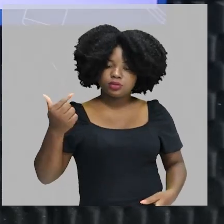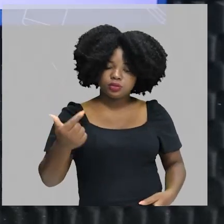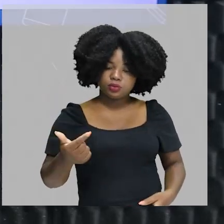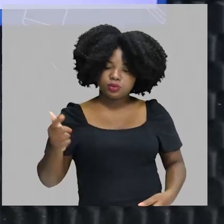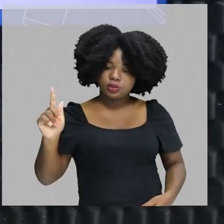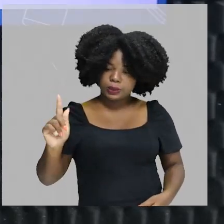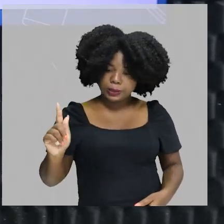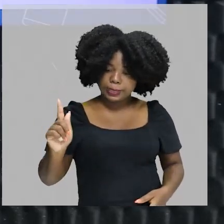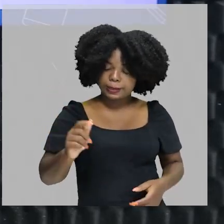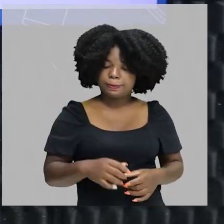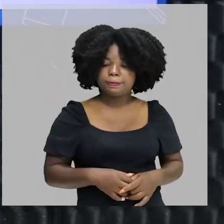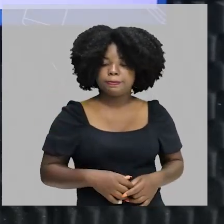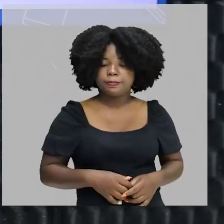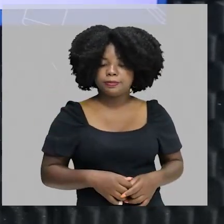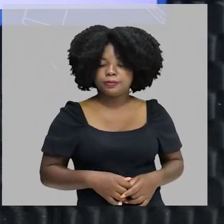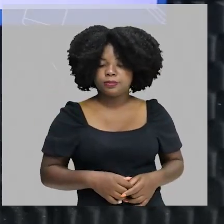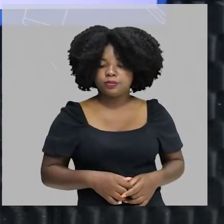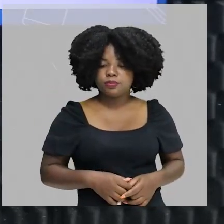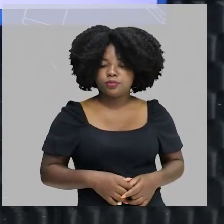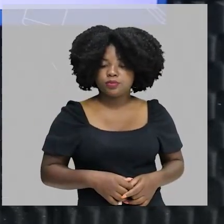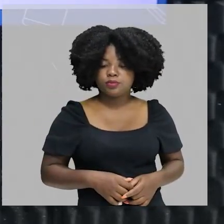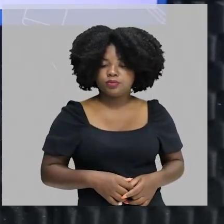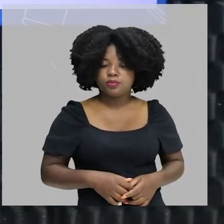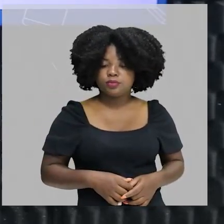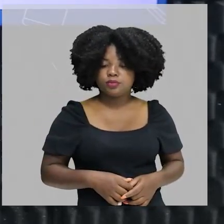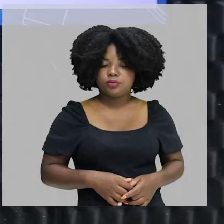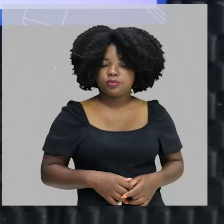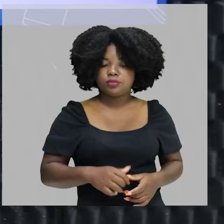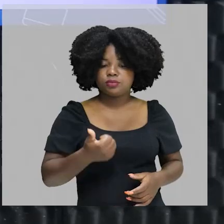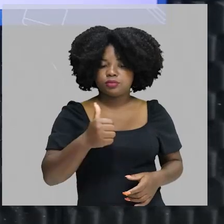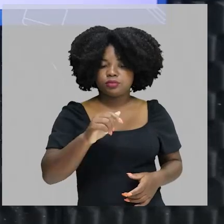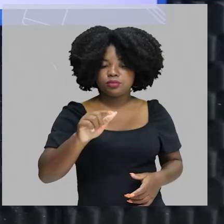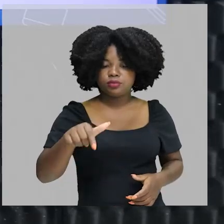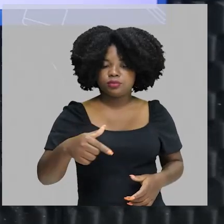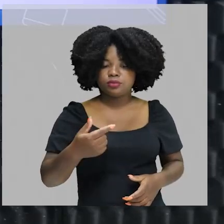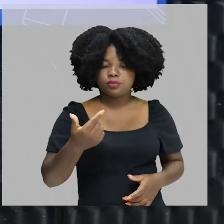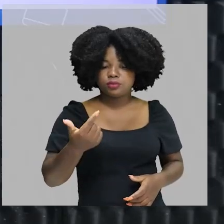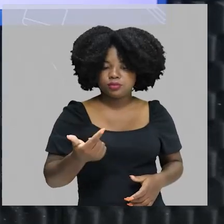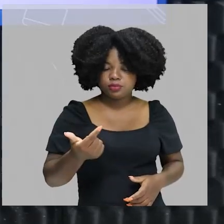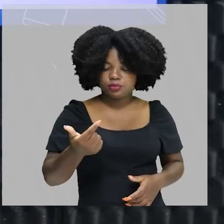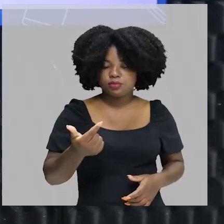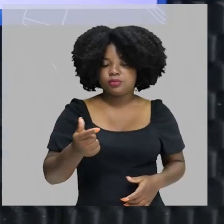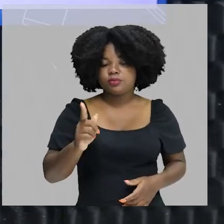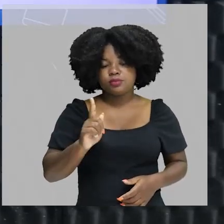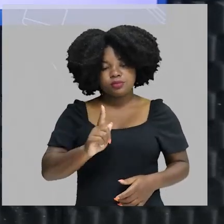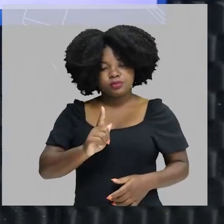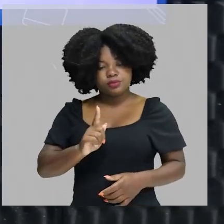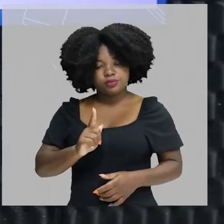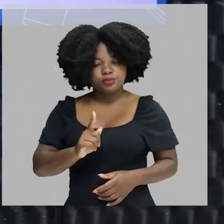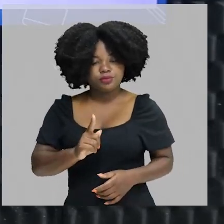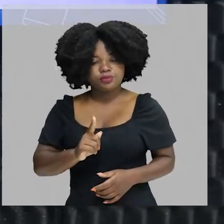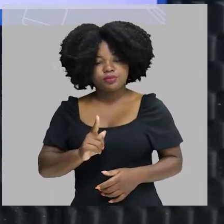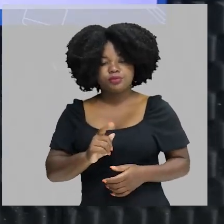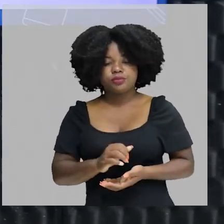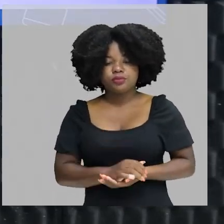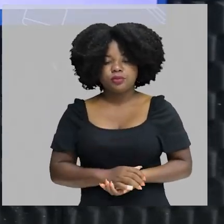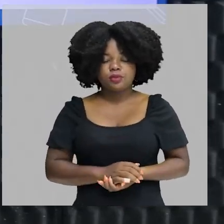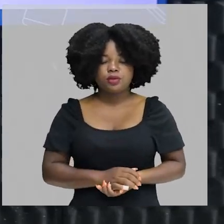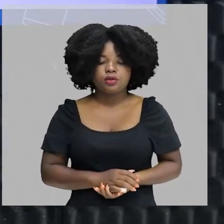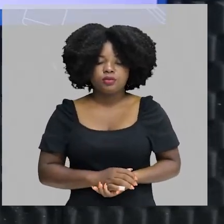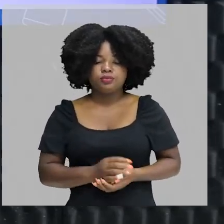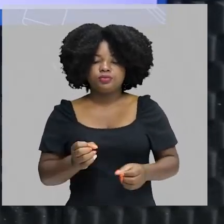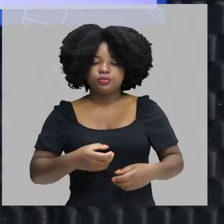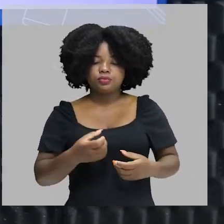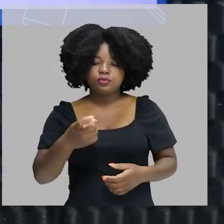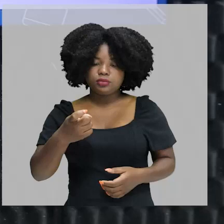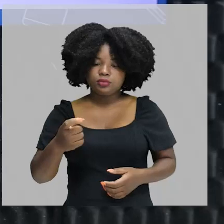sulfato ferroso, é a massa molar. Então, 11,2, certo? Que é a massa da esponja de aço, vai